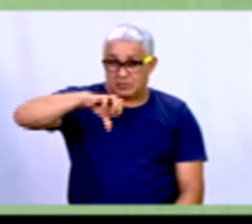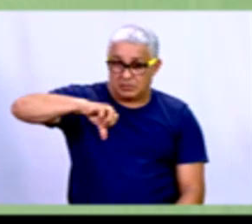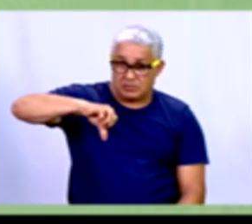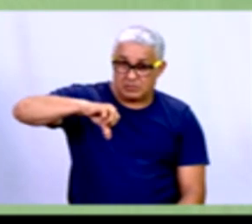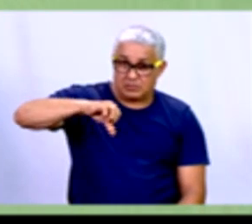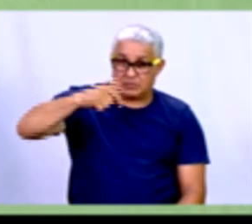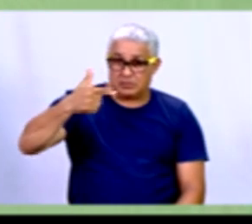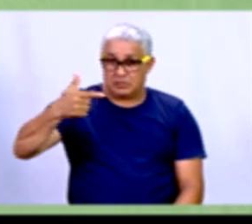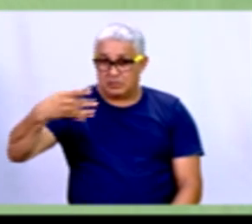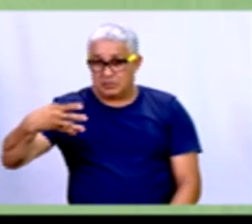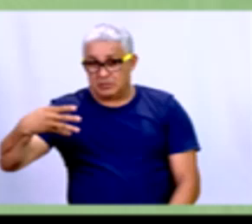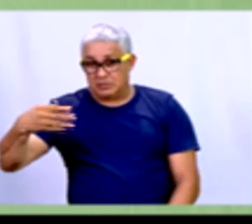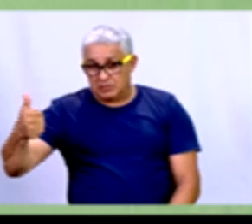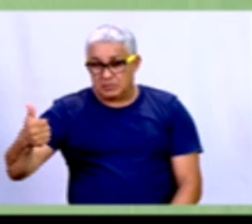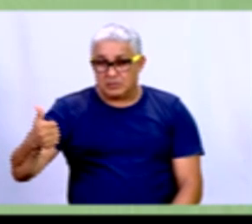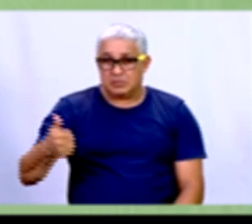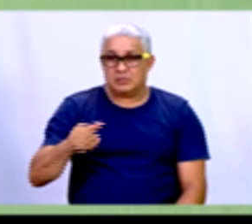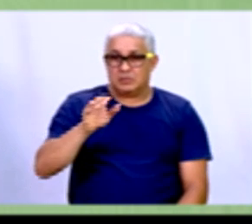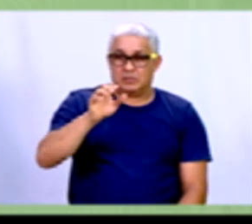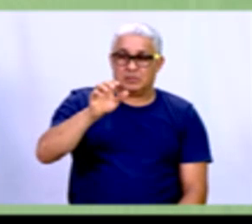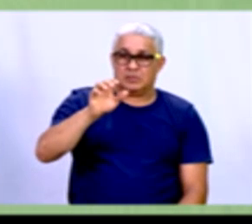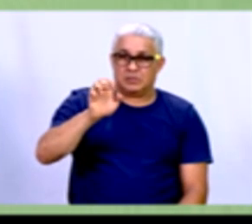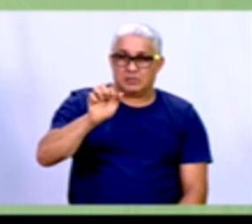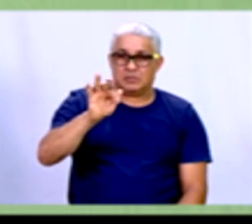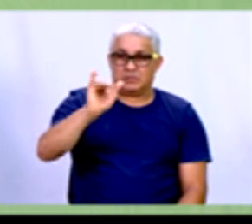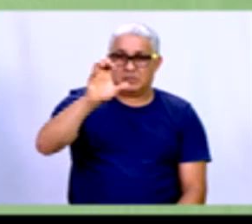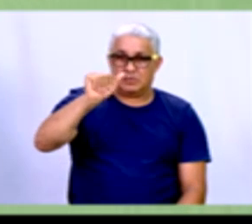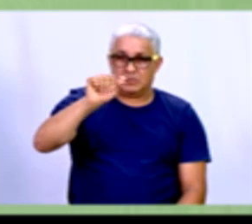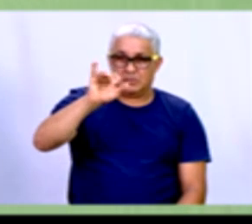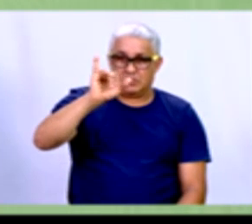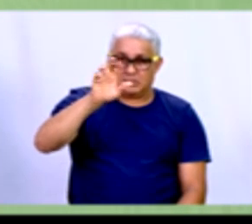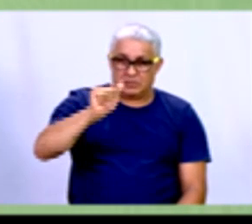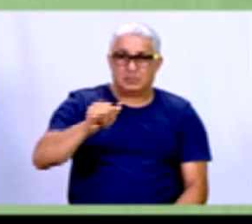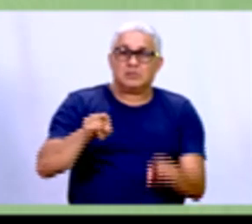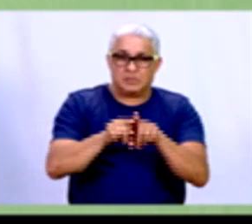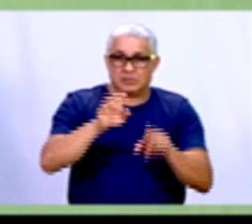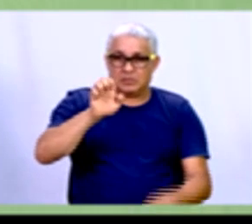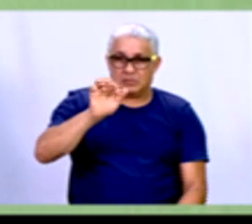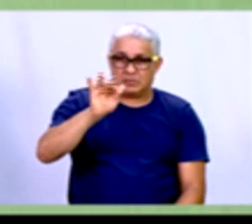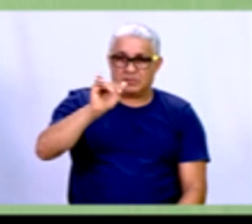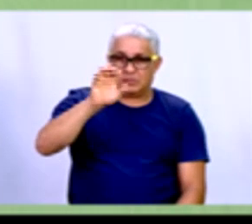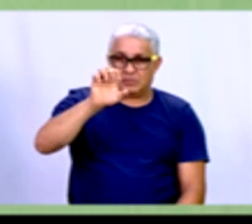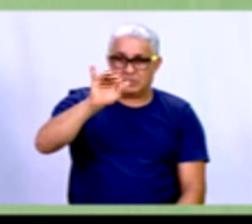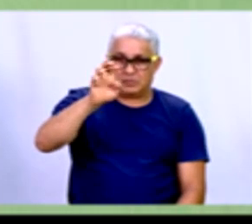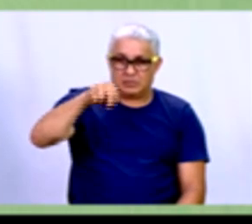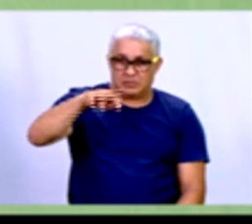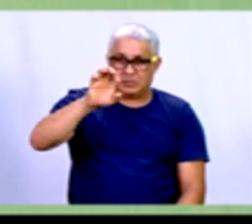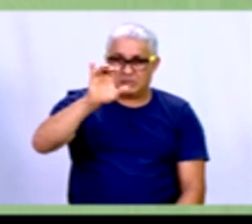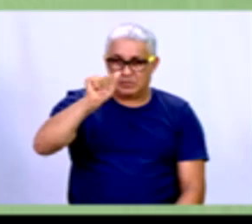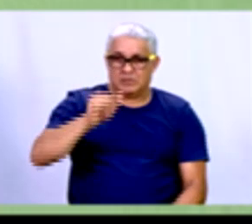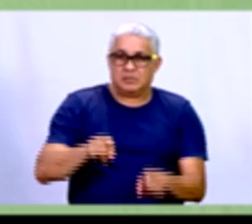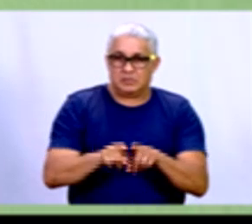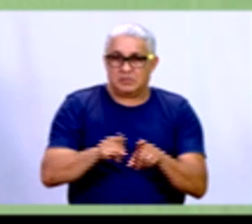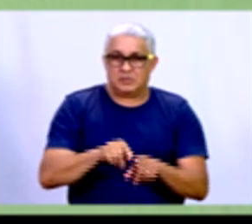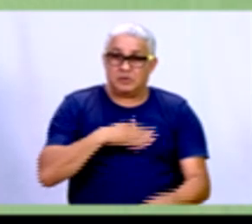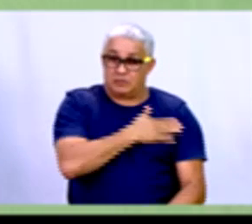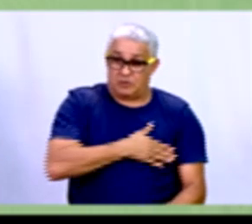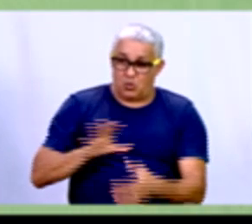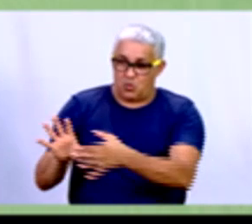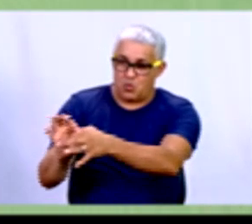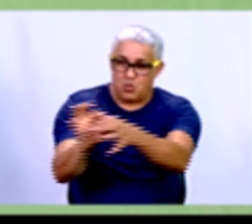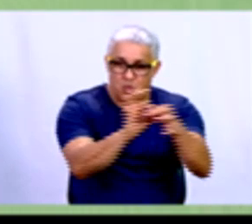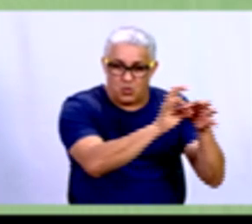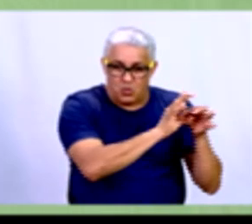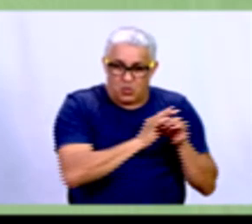9241, a eficácia e a eficiência e satisfação com que um conjunto específico de usuários